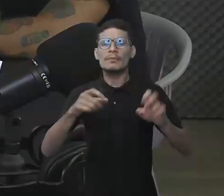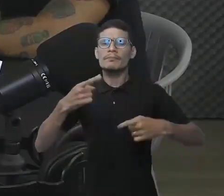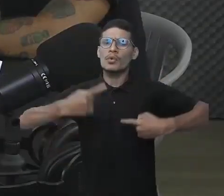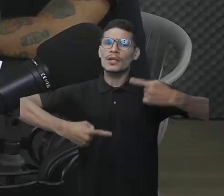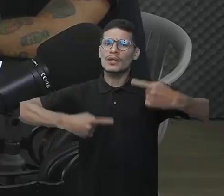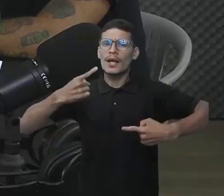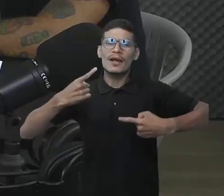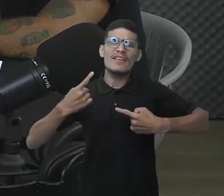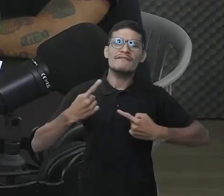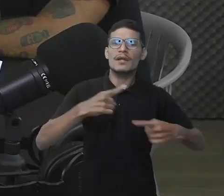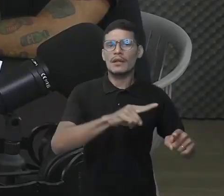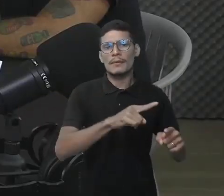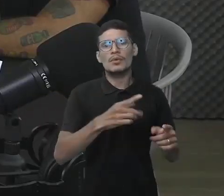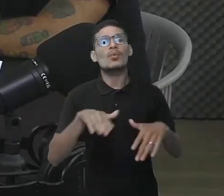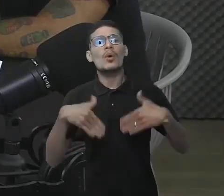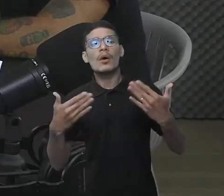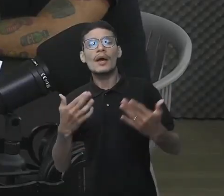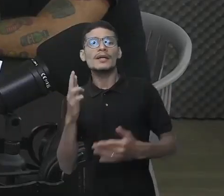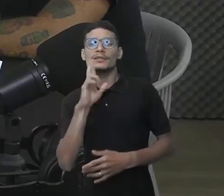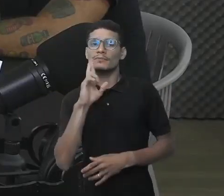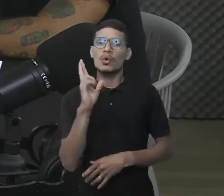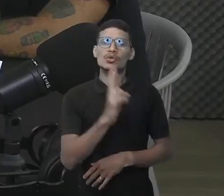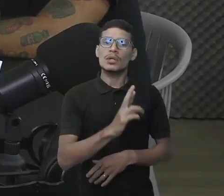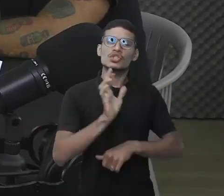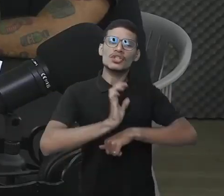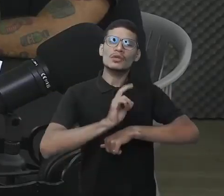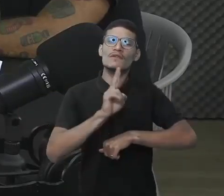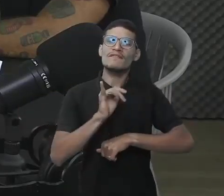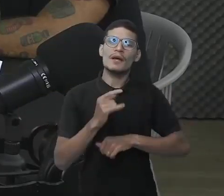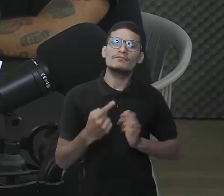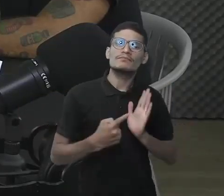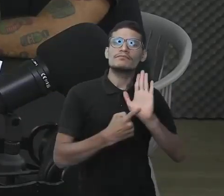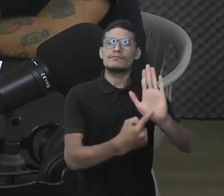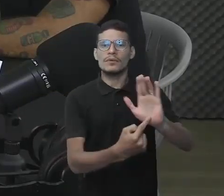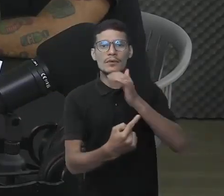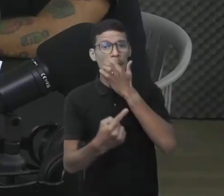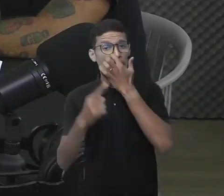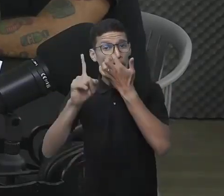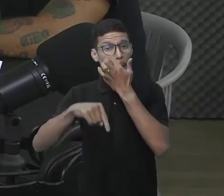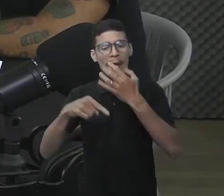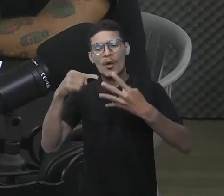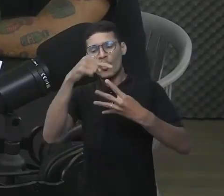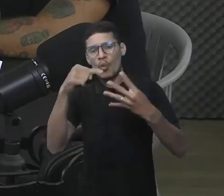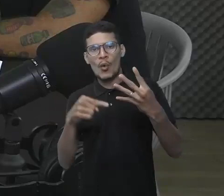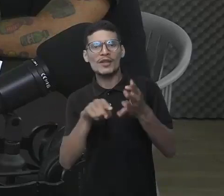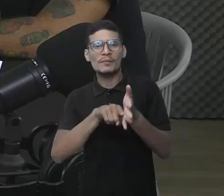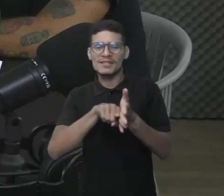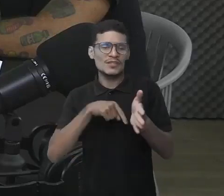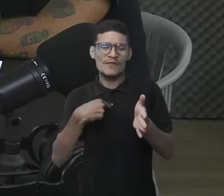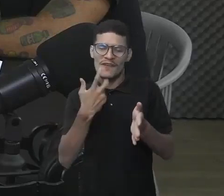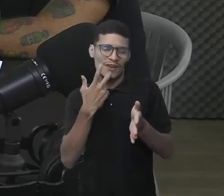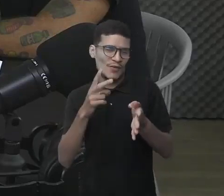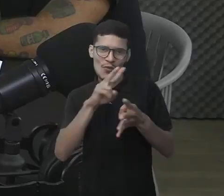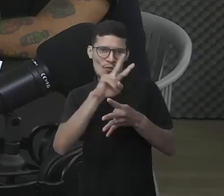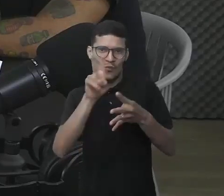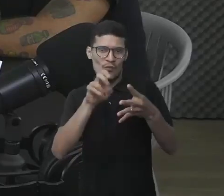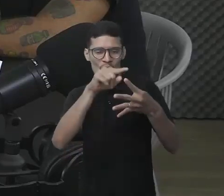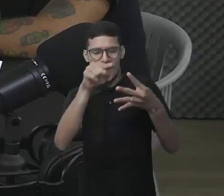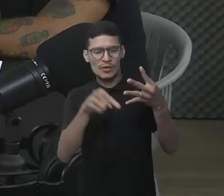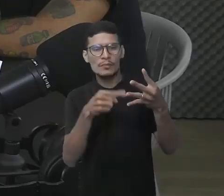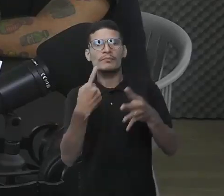resposta que o Estado vem dando? Então, foi uma pesquisa que eu digo que são 4, porque ela teve esses 4 eixos,